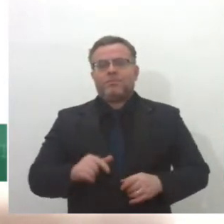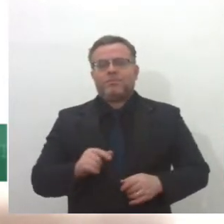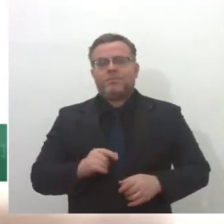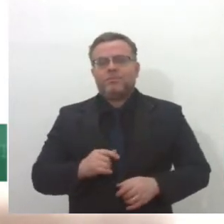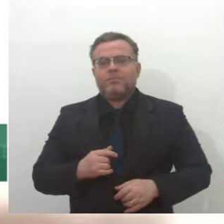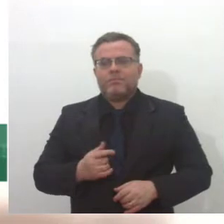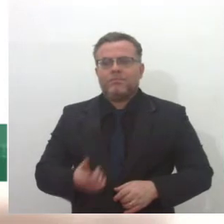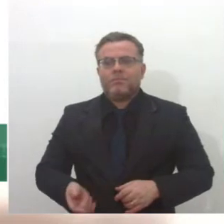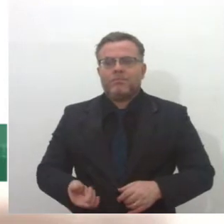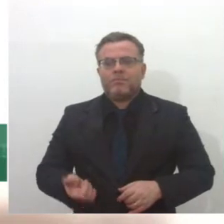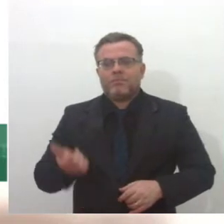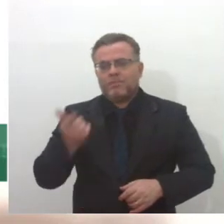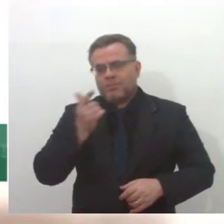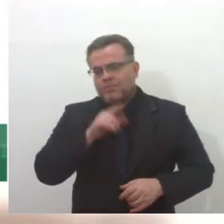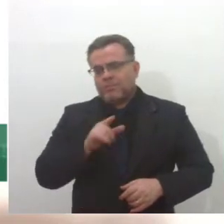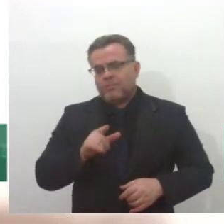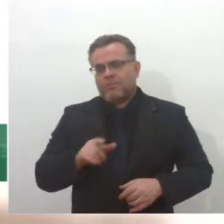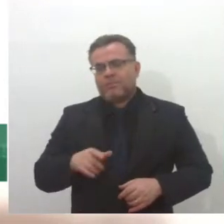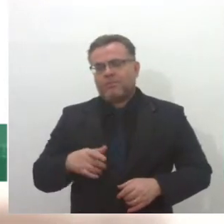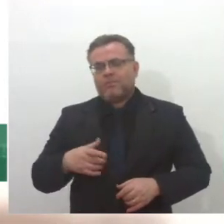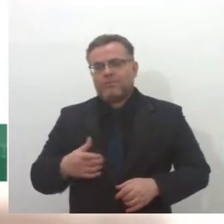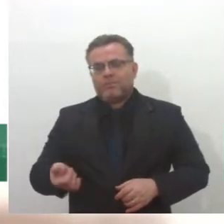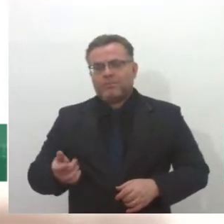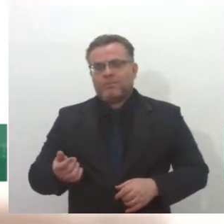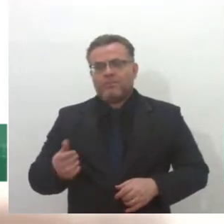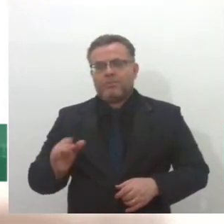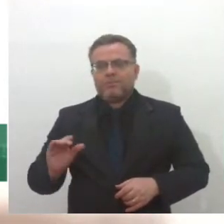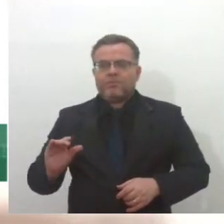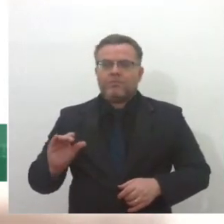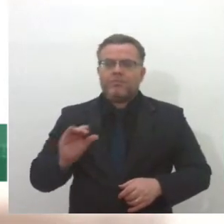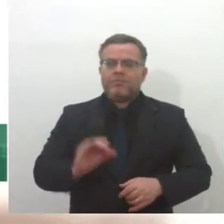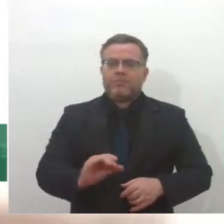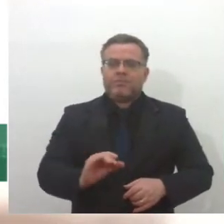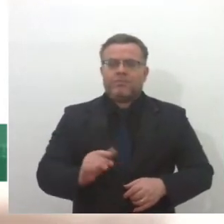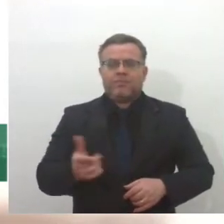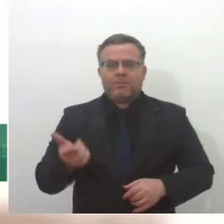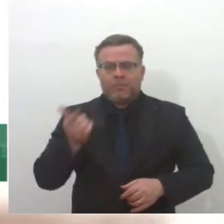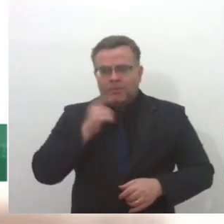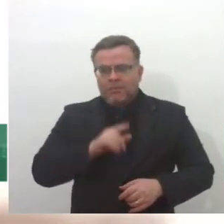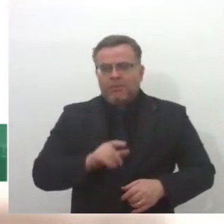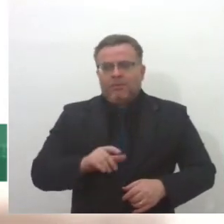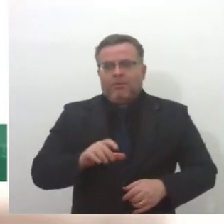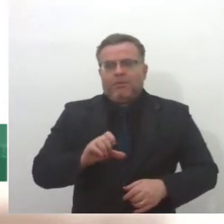conseguiram uma restituição no STF de aproximadamente